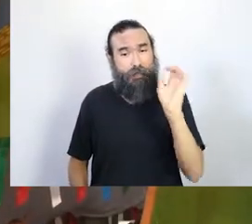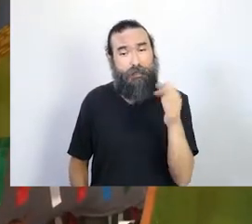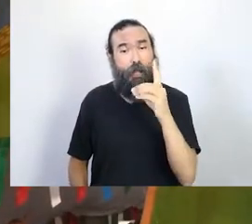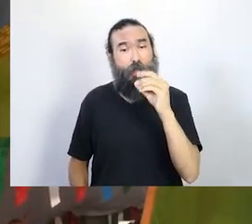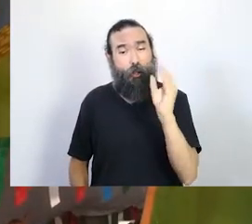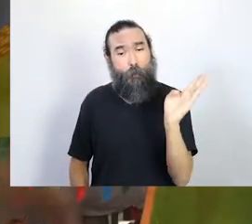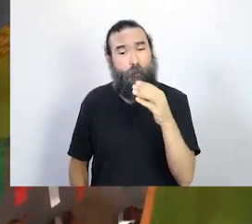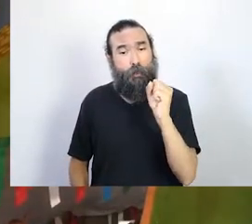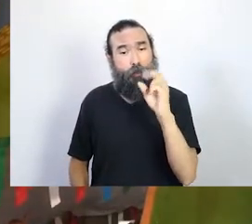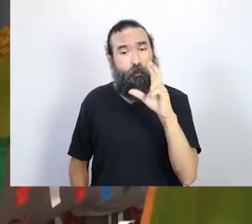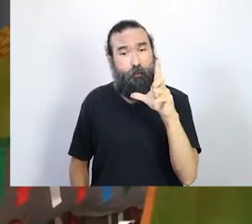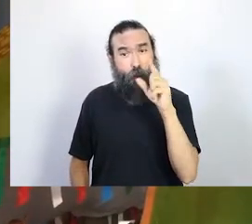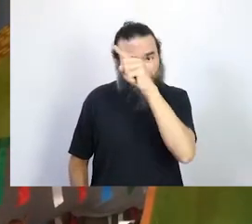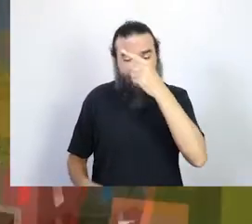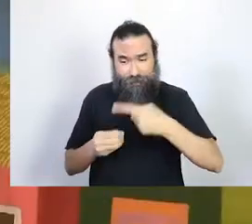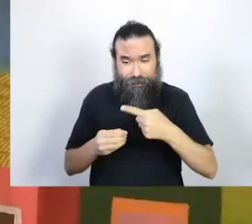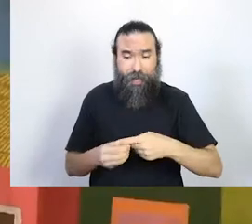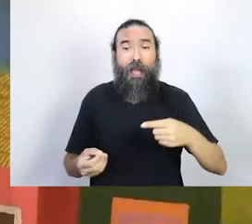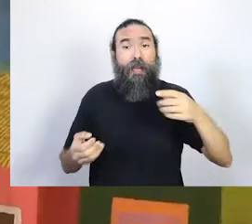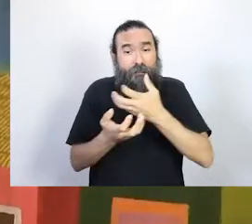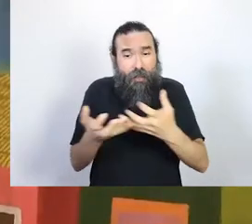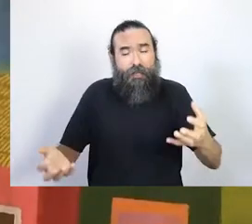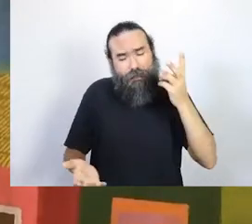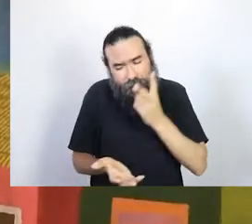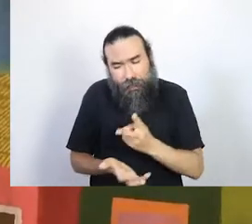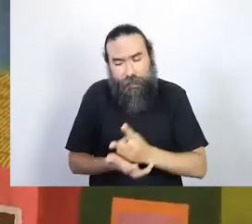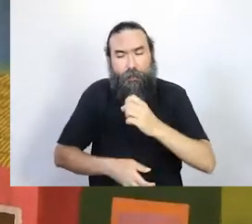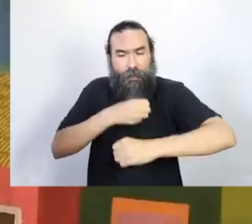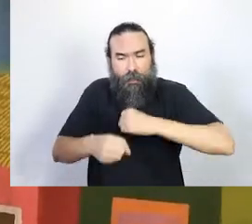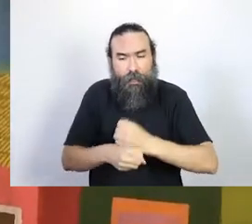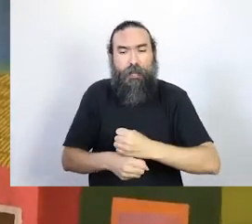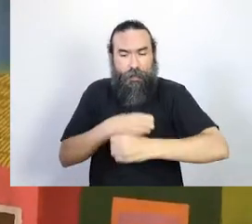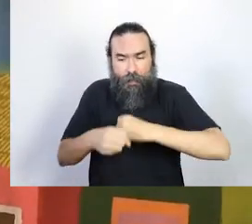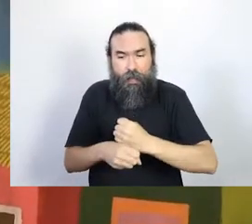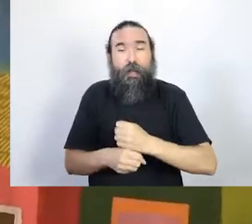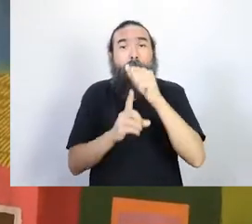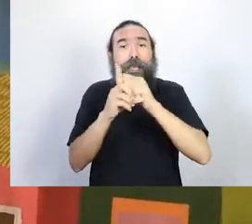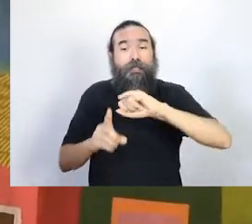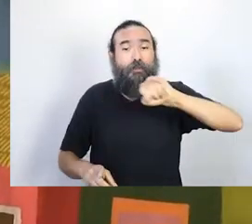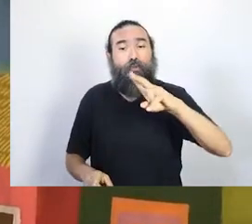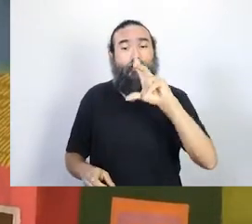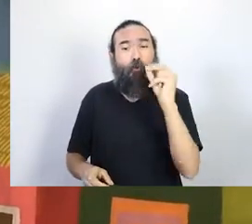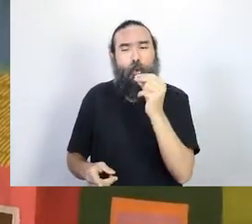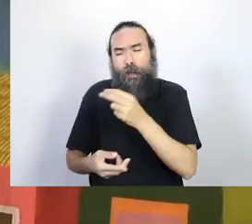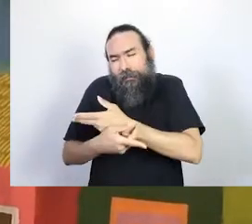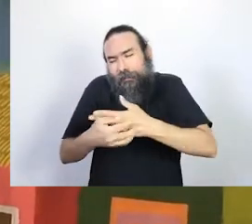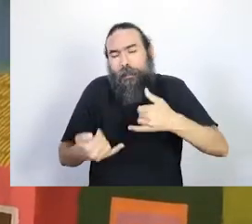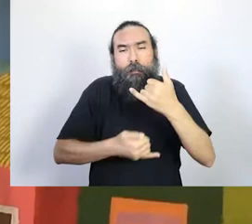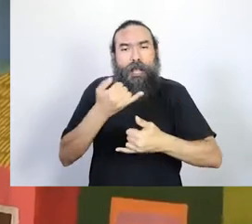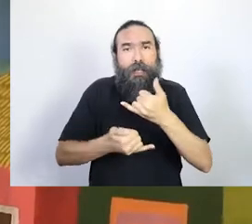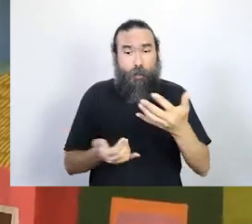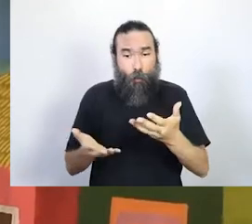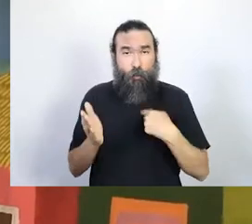julho, onde tem muitas cantorias, muitas brincadeiras. Só que hoje eu vou falar para vocês só a primeira parte da Caça